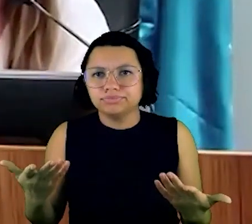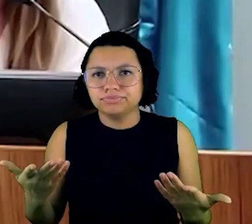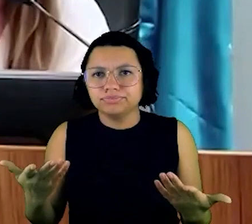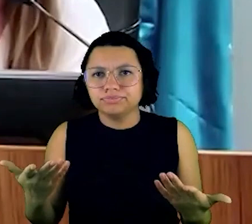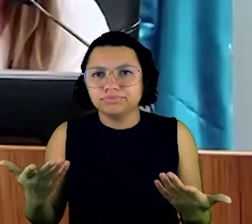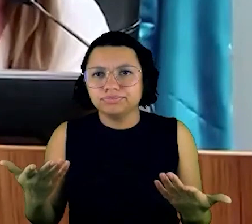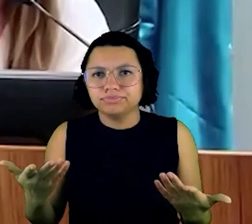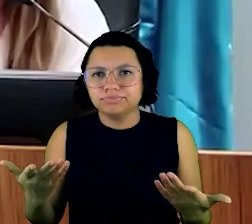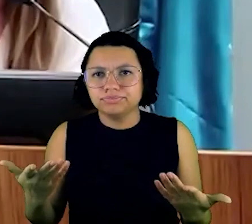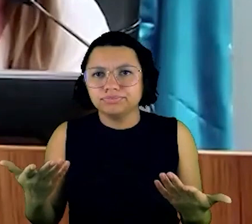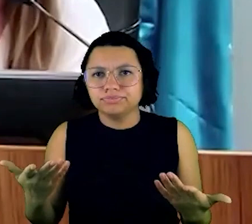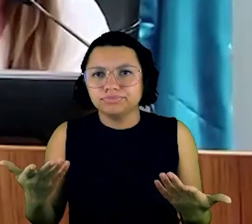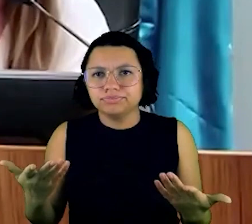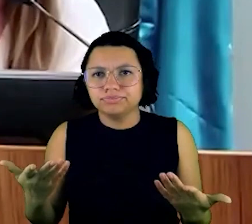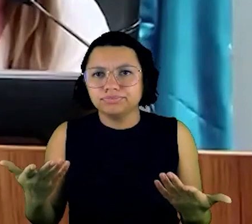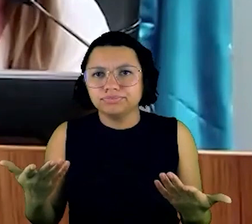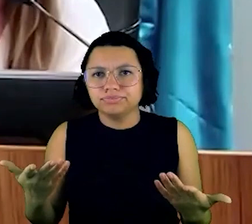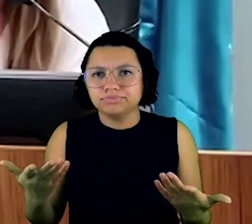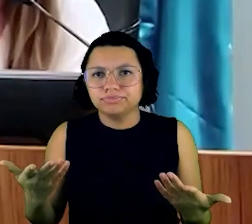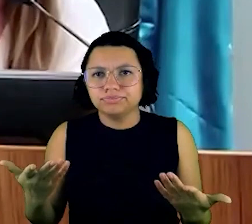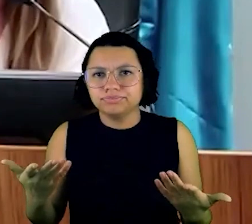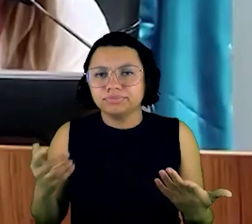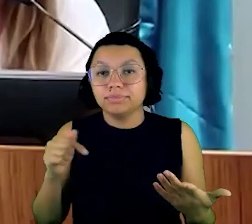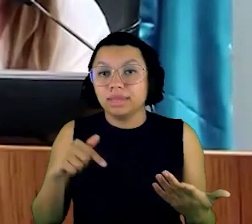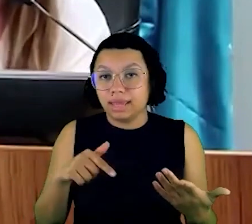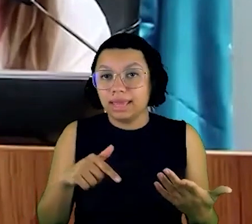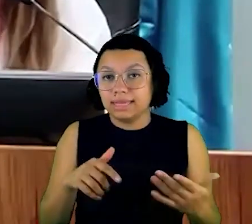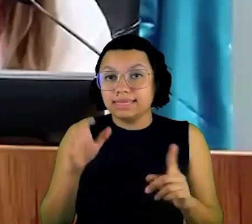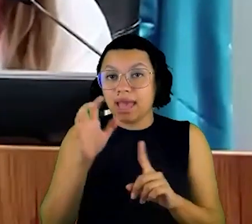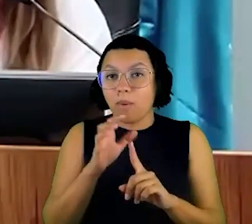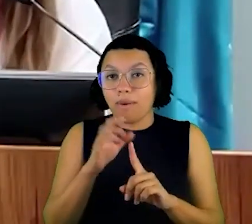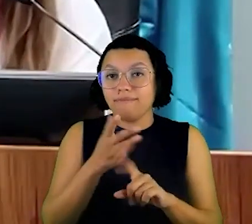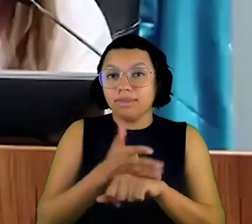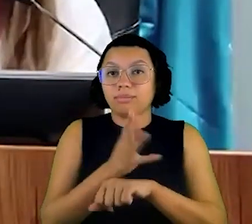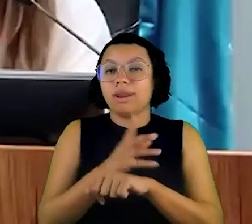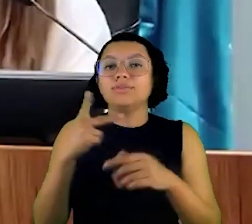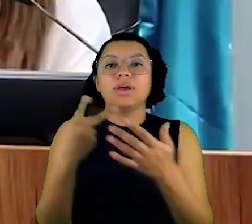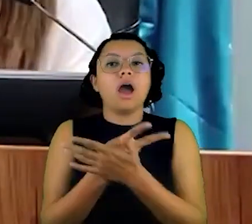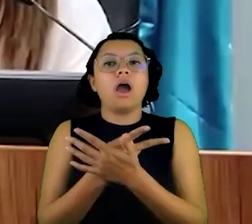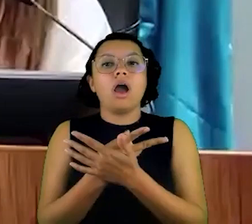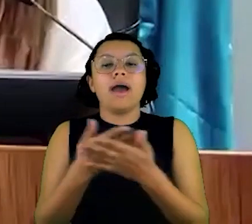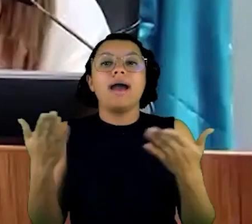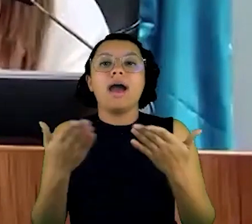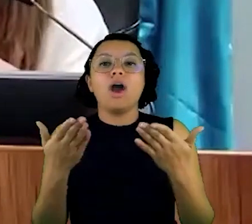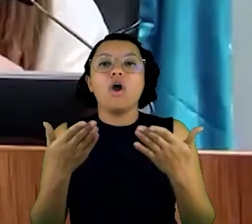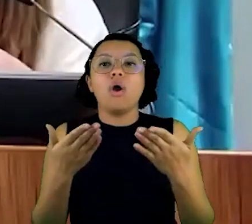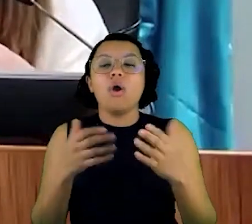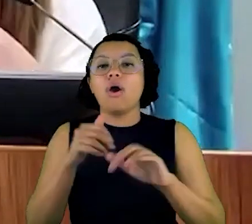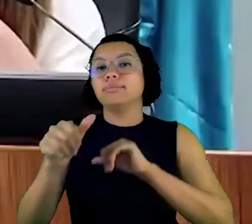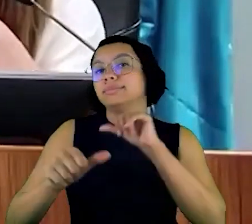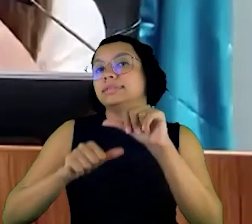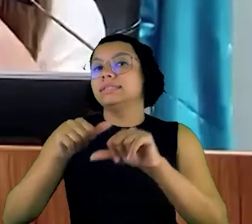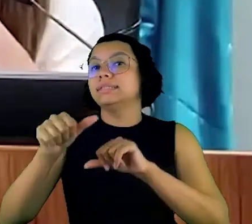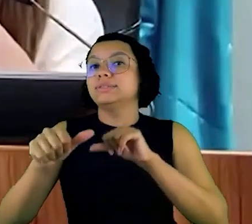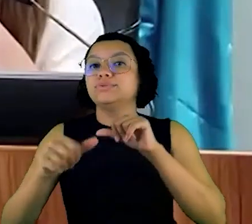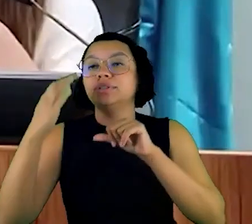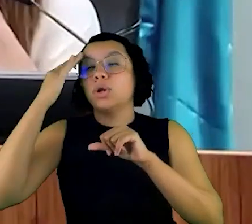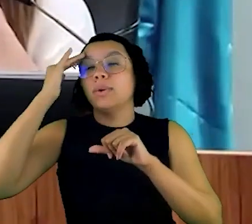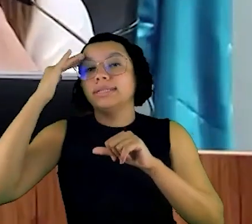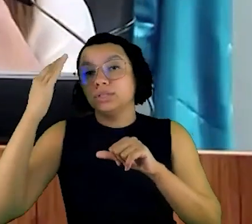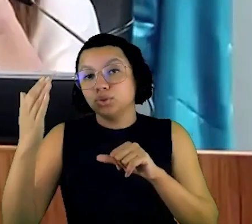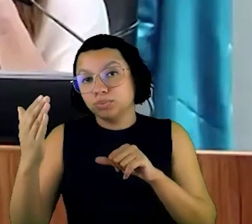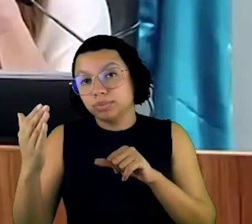A desembargadora Renata Lutufo concorda com a cabeça. Esse é o efeito prático que acontece. Agora, transfiram